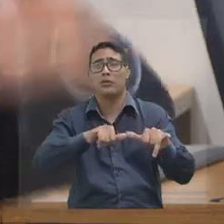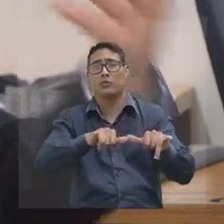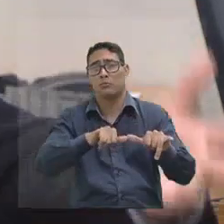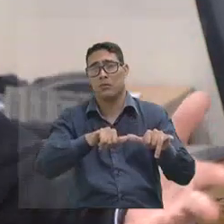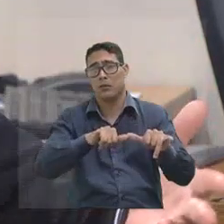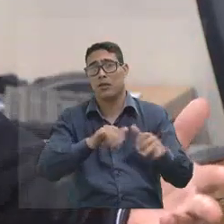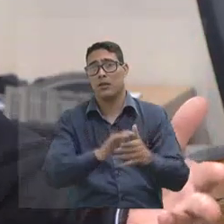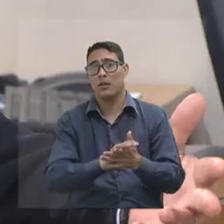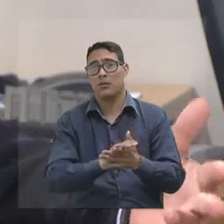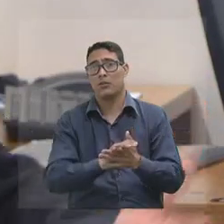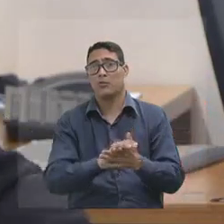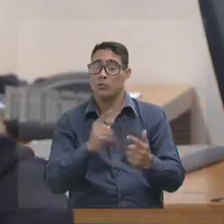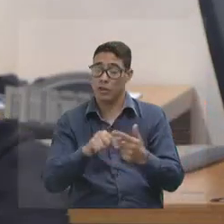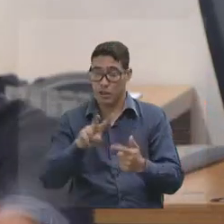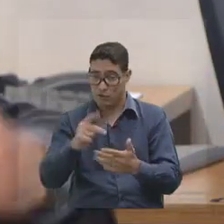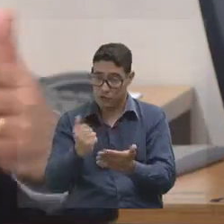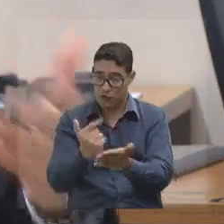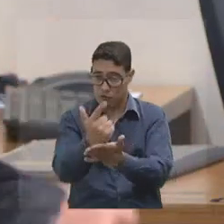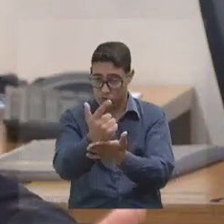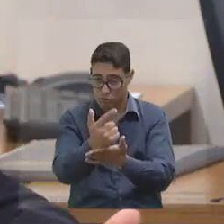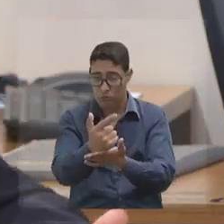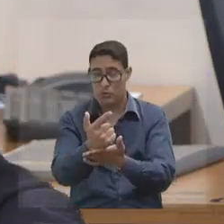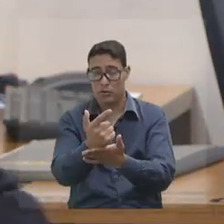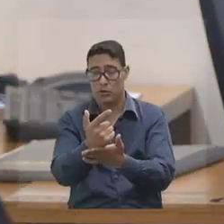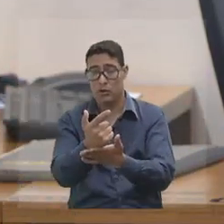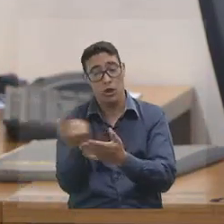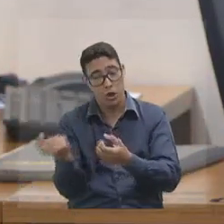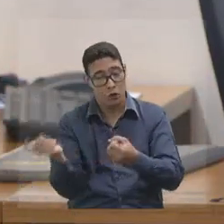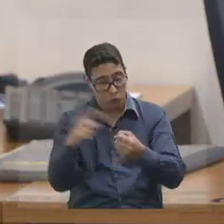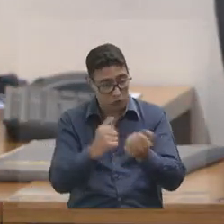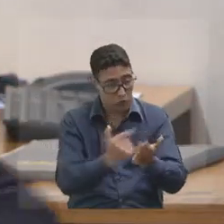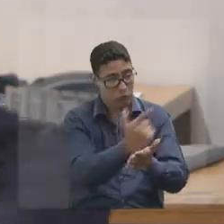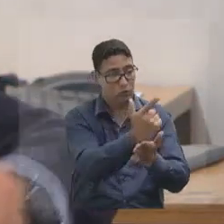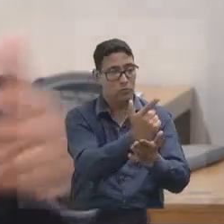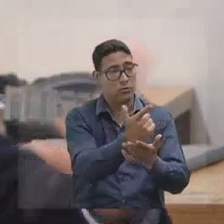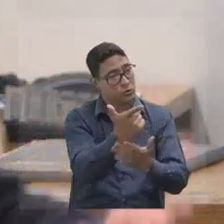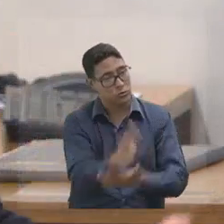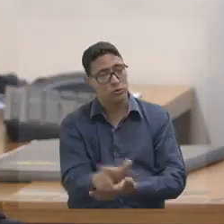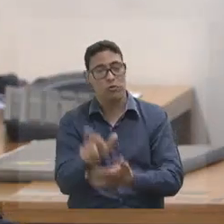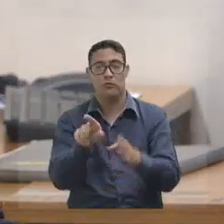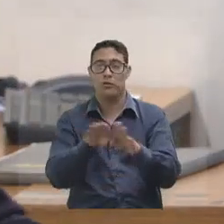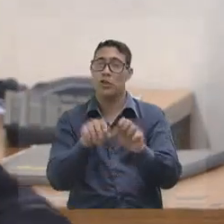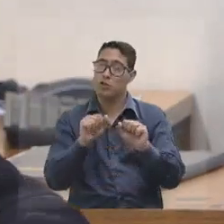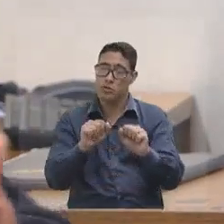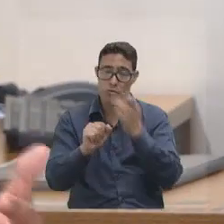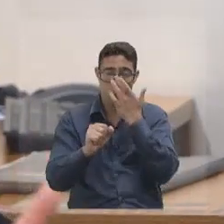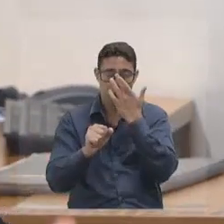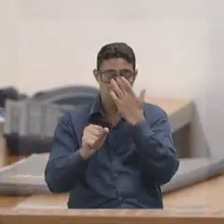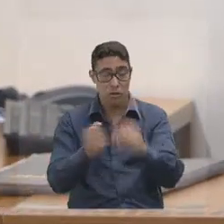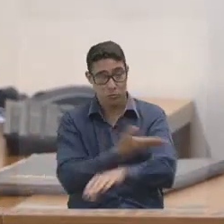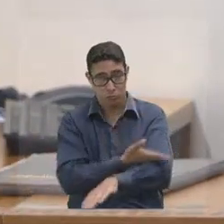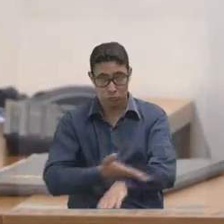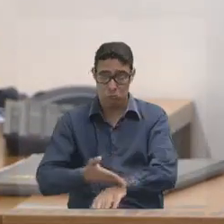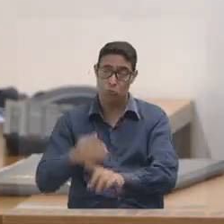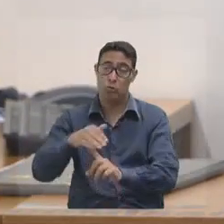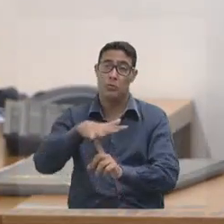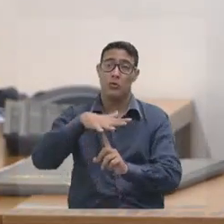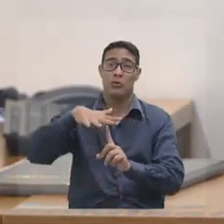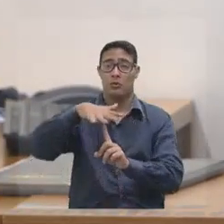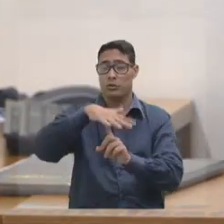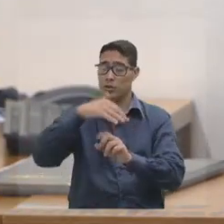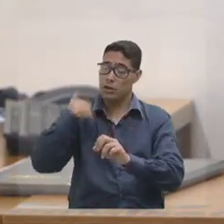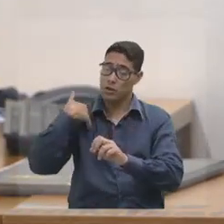comprar volta para comprar novamente sempre nessa volta a gente pode né criar esse hábito na sociedade está levando aquelas embalagens